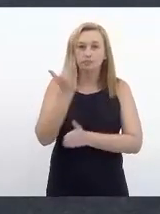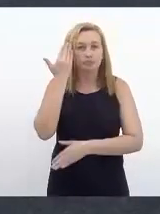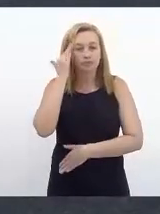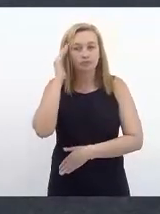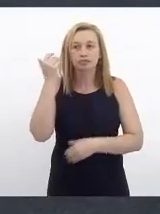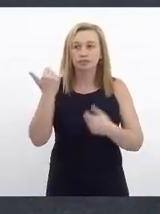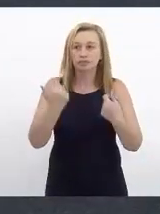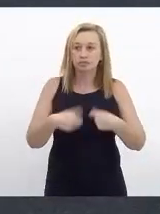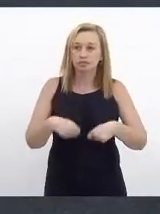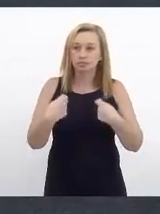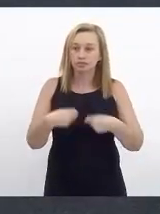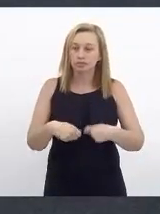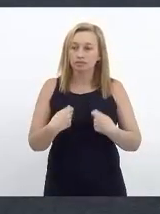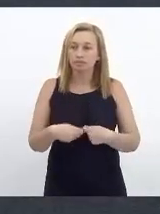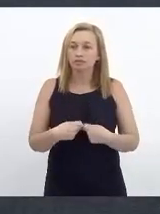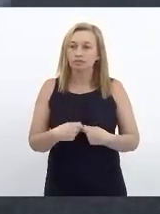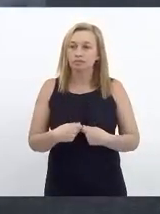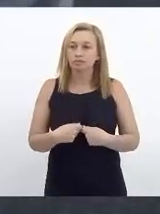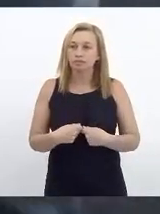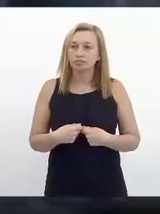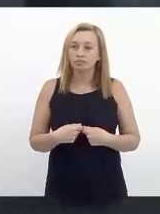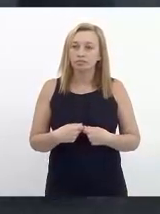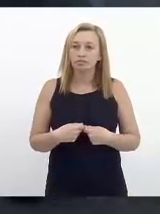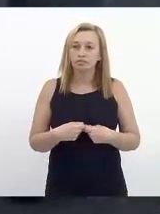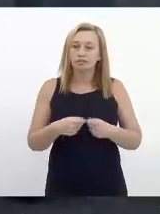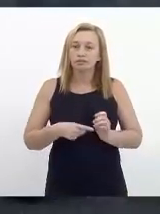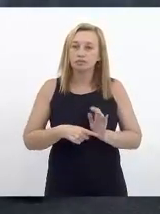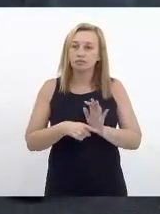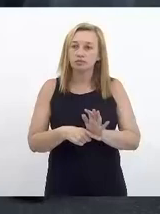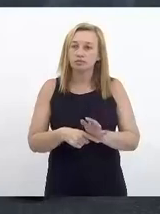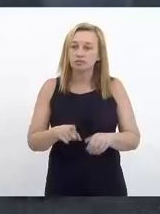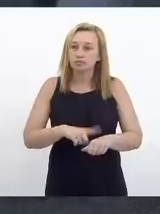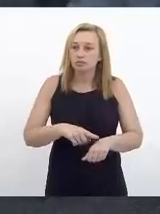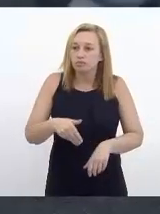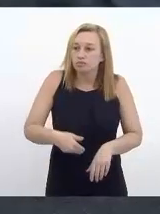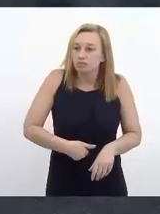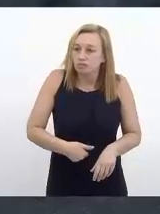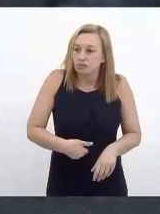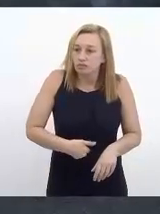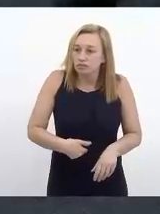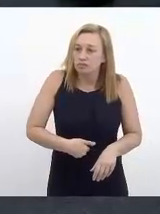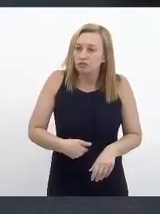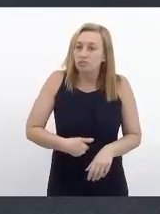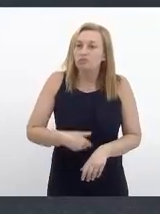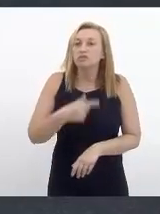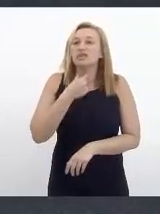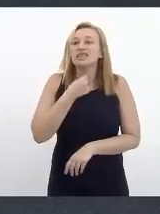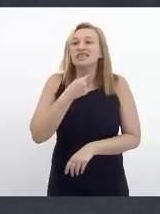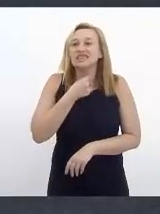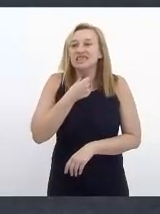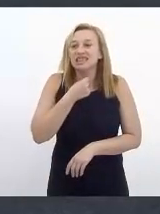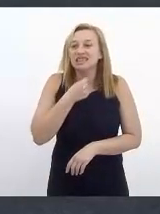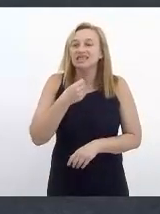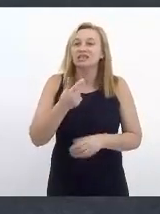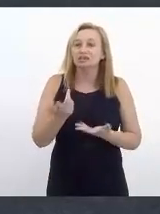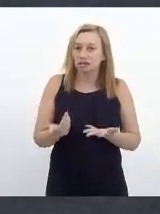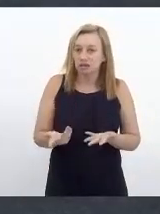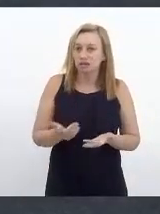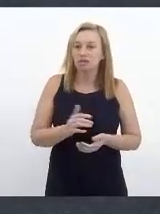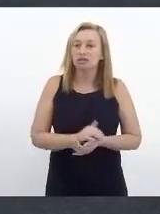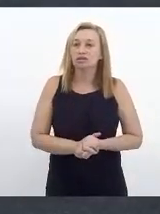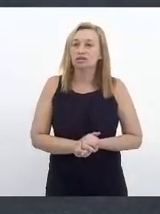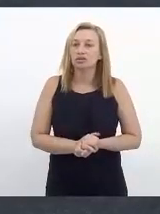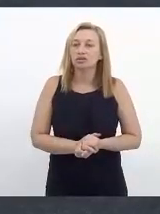a necessidade de saciar a fome e matar a sede por justiça, e